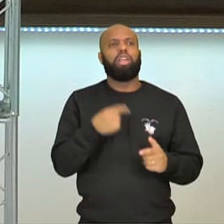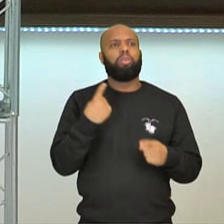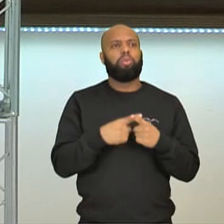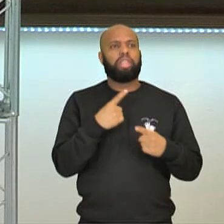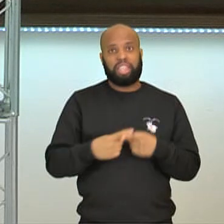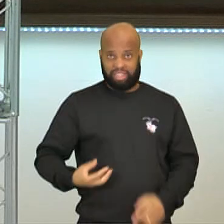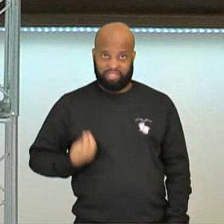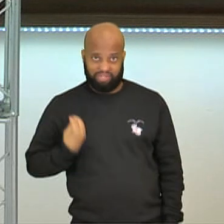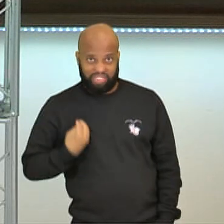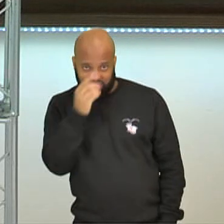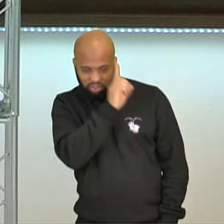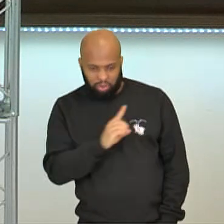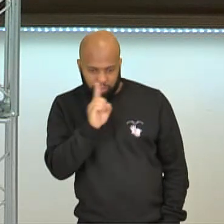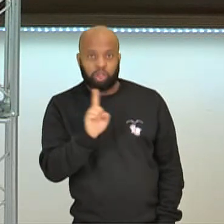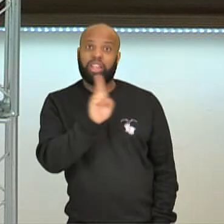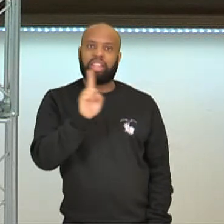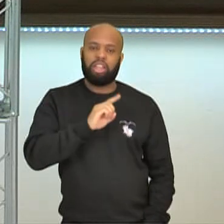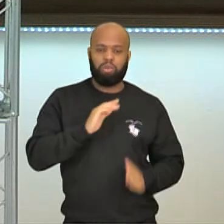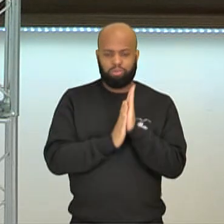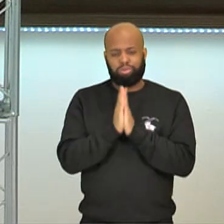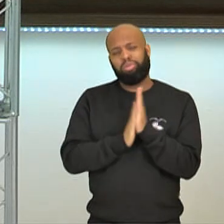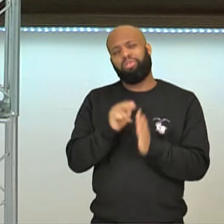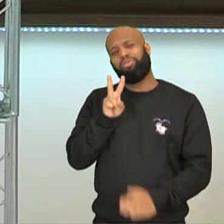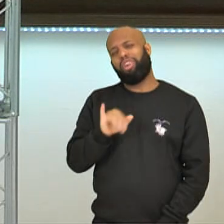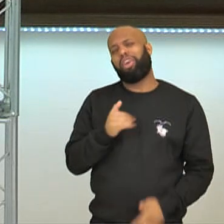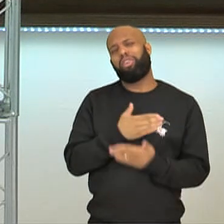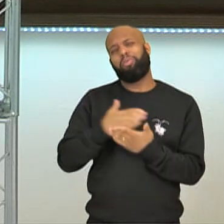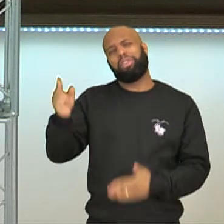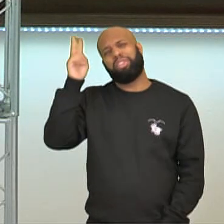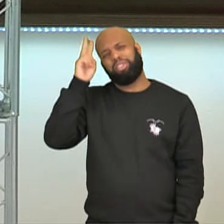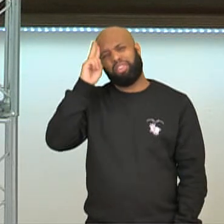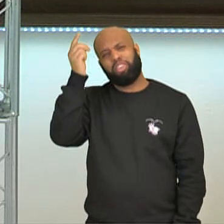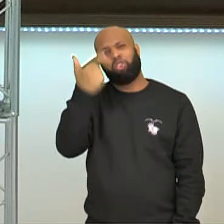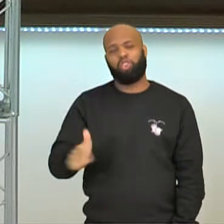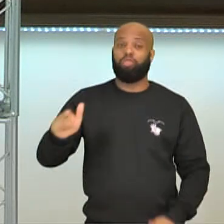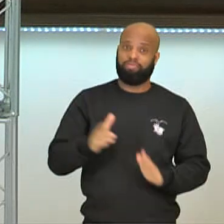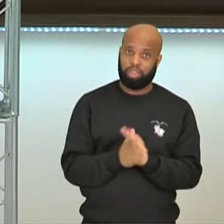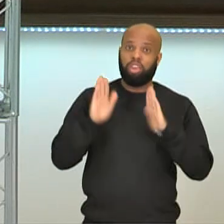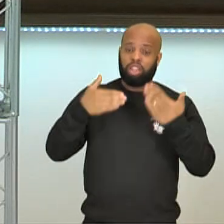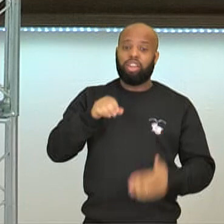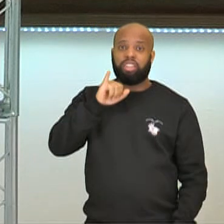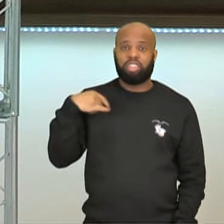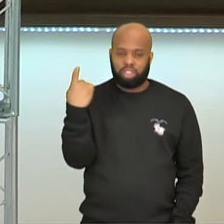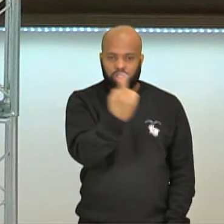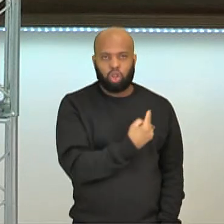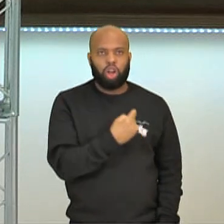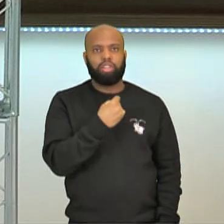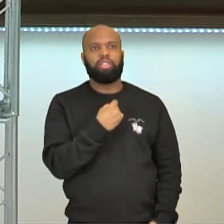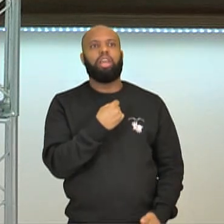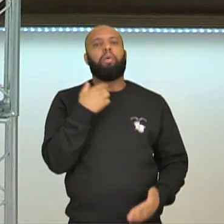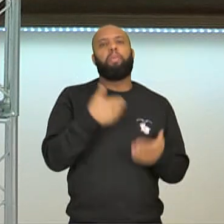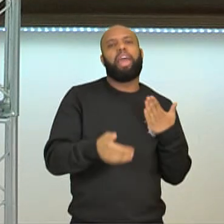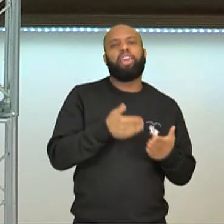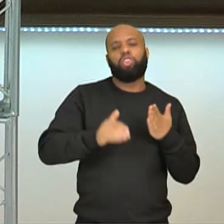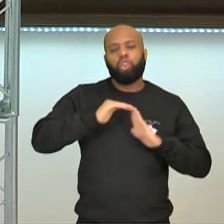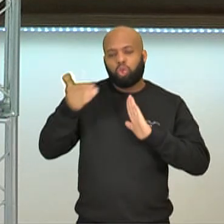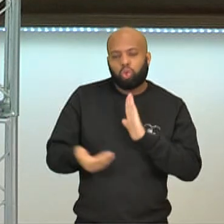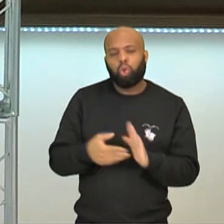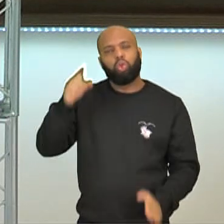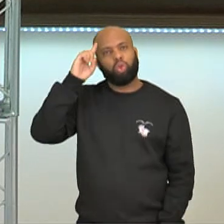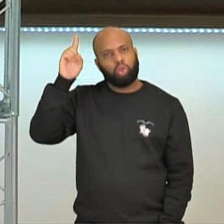de viver o domingo, você fica ansioso para começar a segunda-feira. Então, se nós gastarmos aí todos os nossos dias da